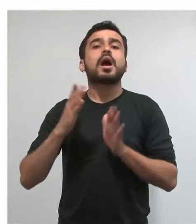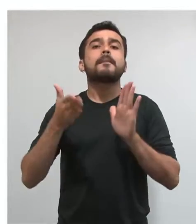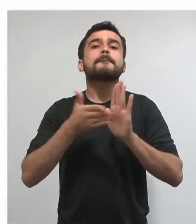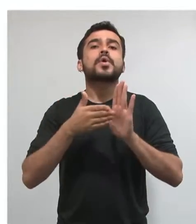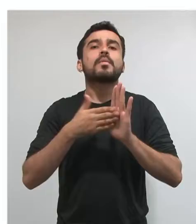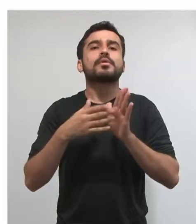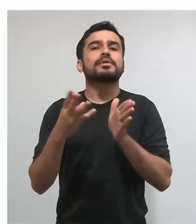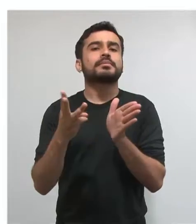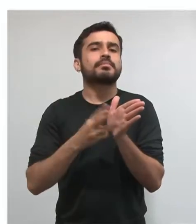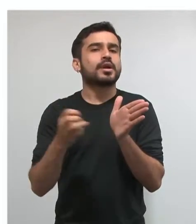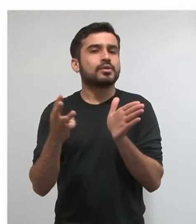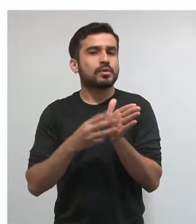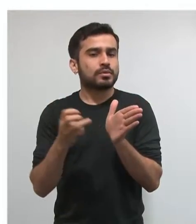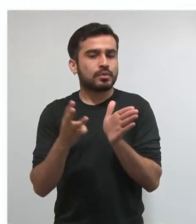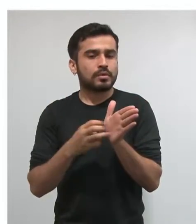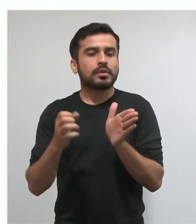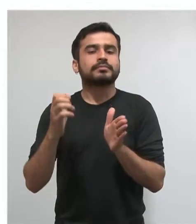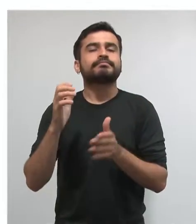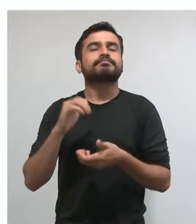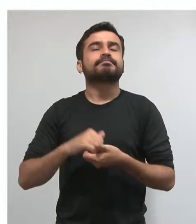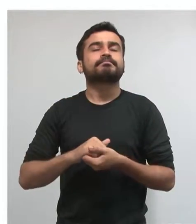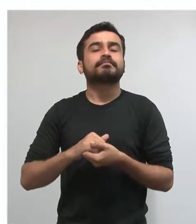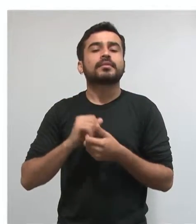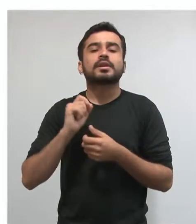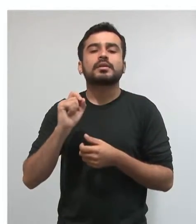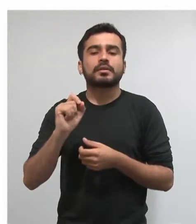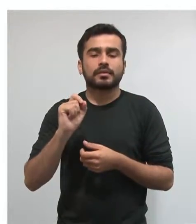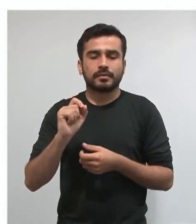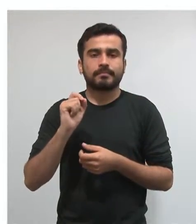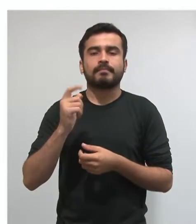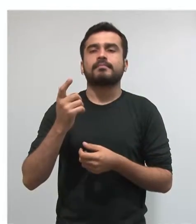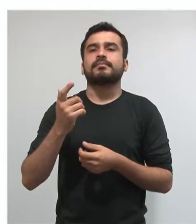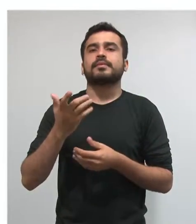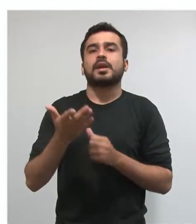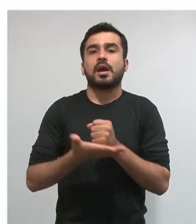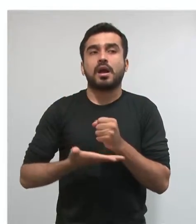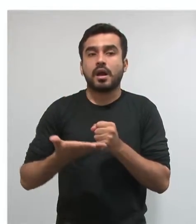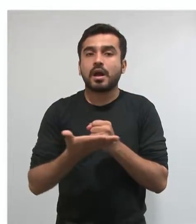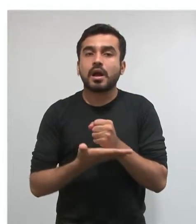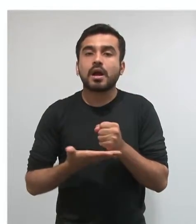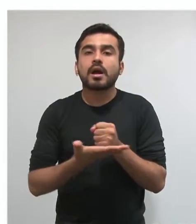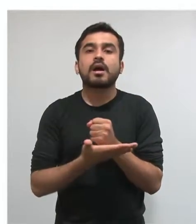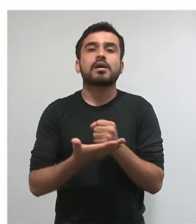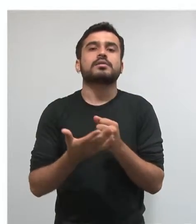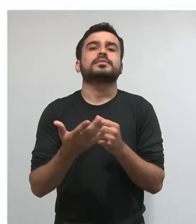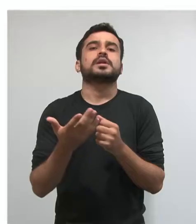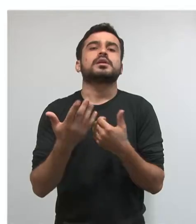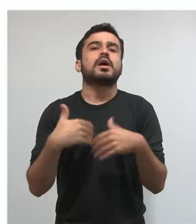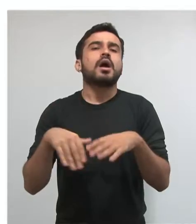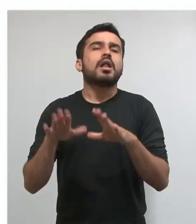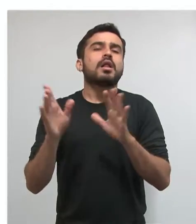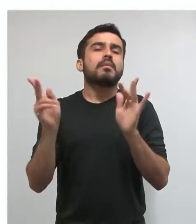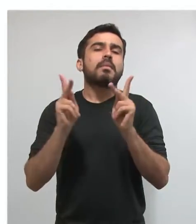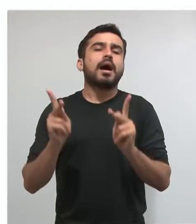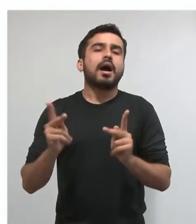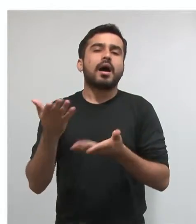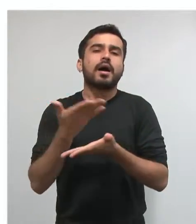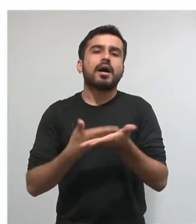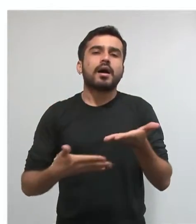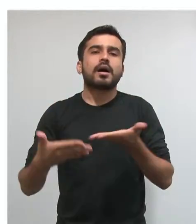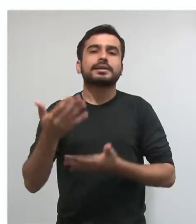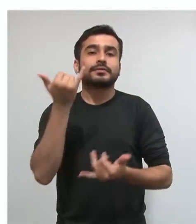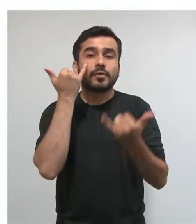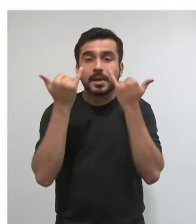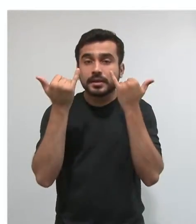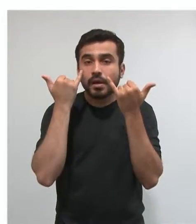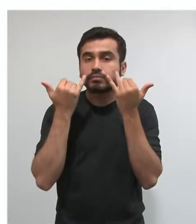proposta metodológica, né, teórica, que ela parte no sentido de harmonizar as informações, harmonizar